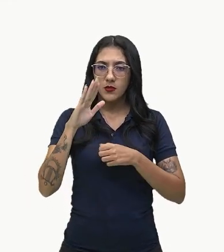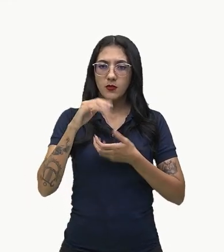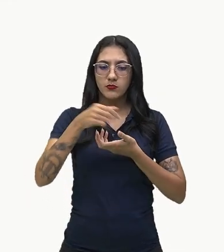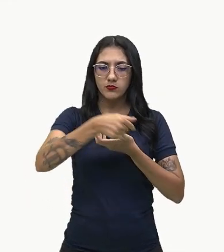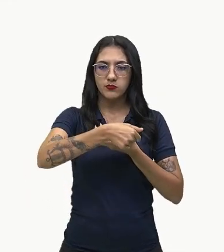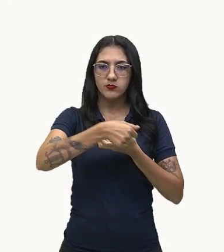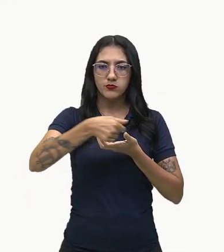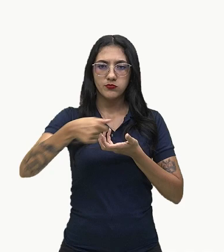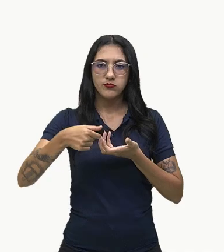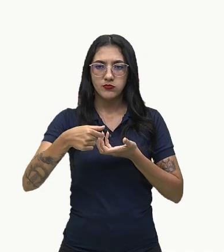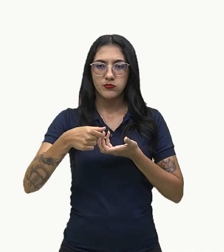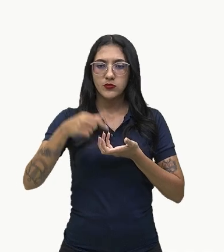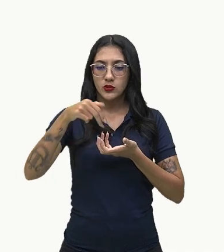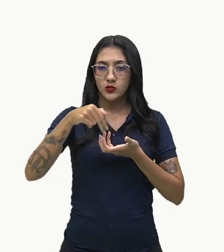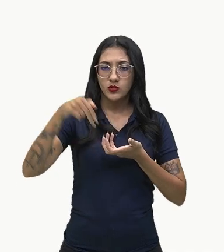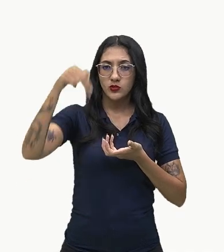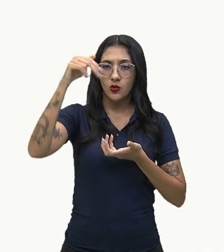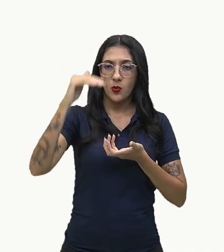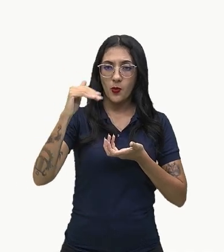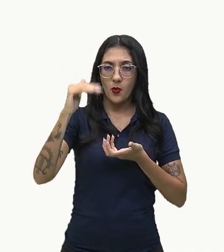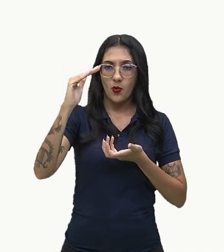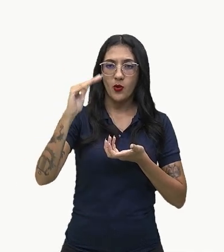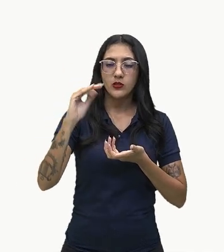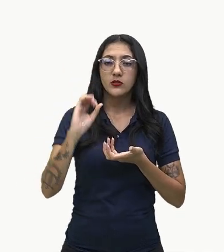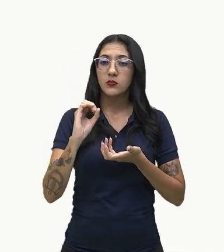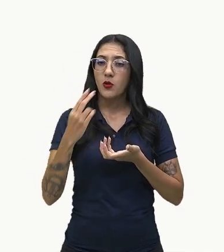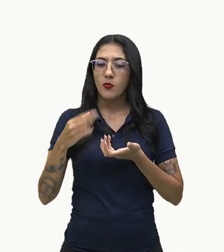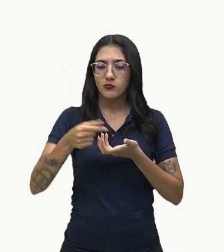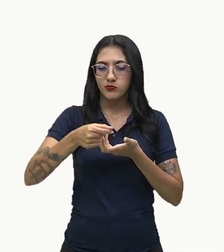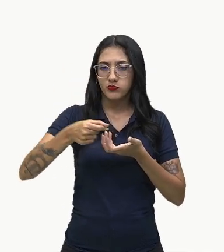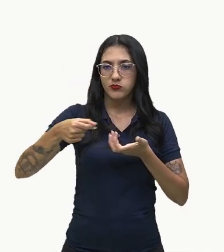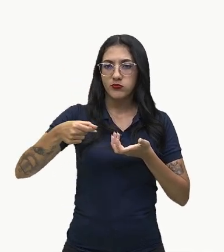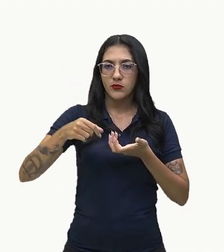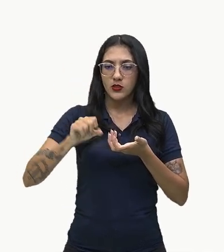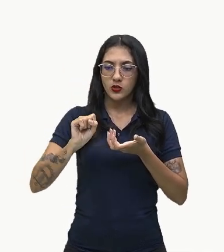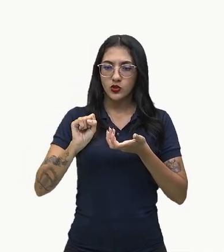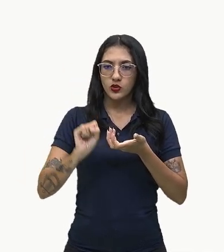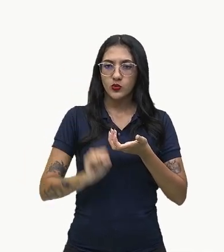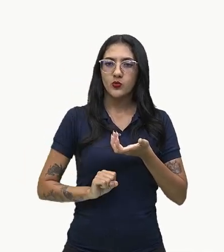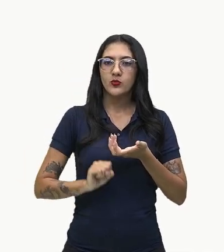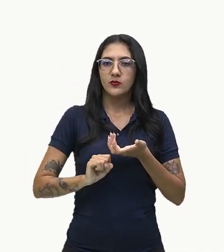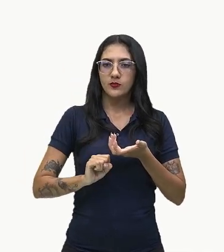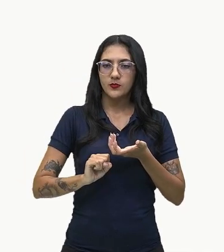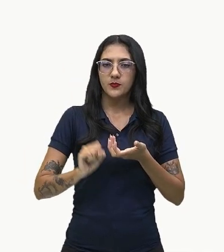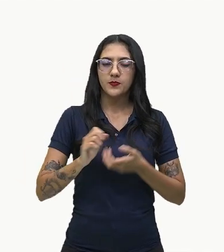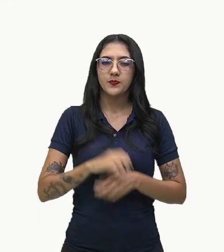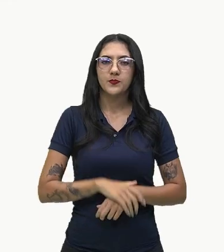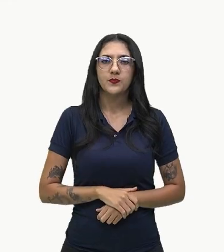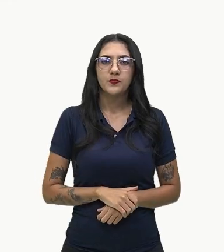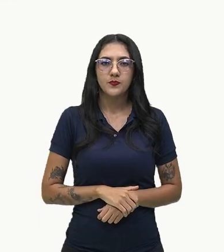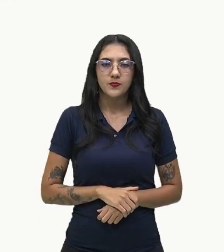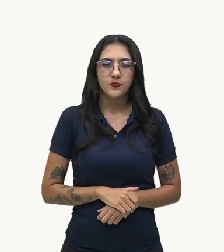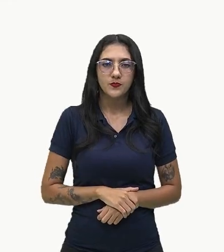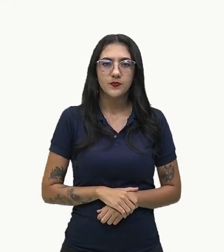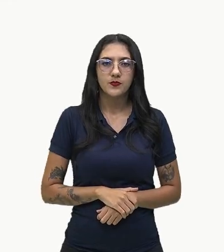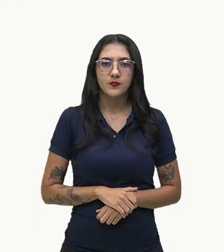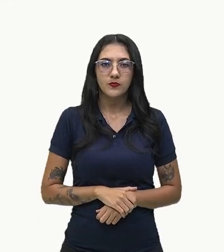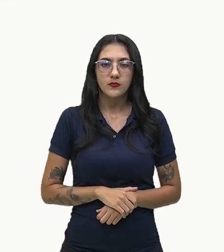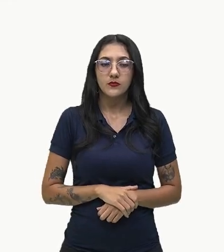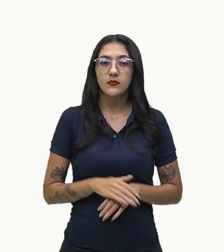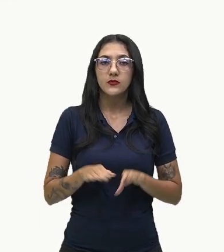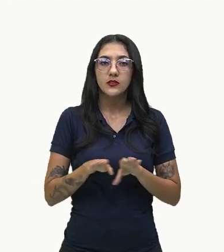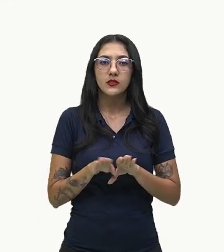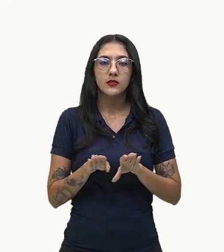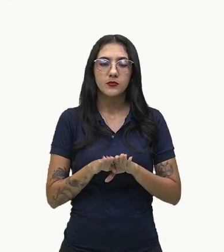hemisfério norte e tudo que está abaixo da linha do Equador está no hemisfério sul. E de acordo com o meridiano